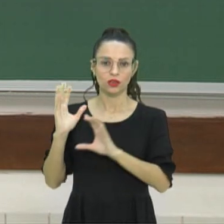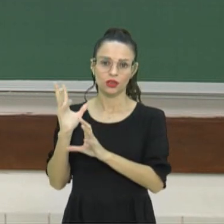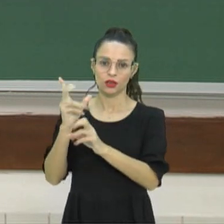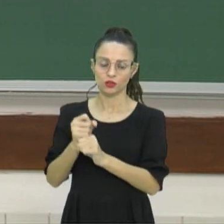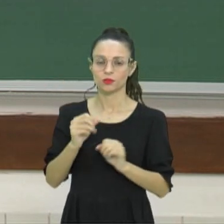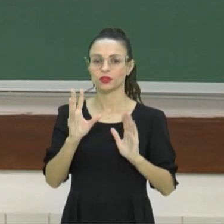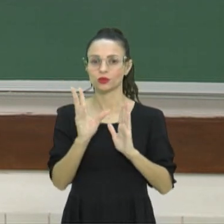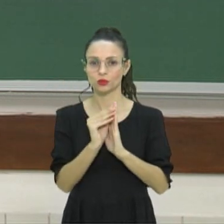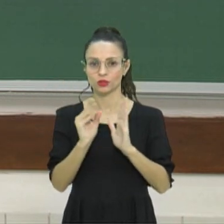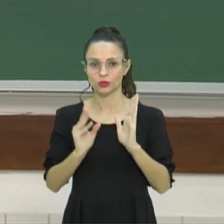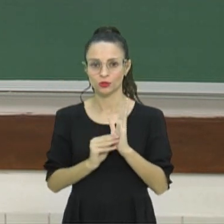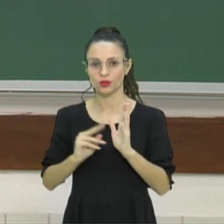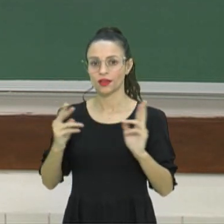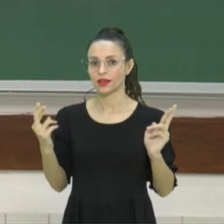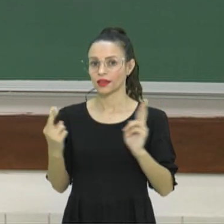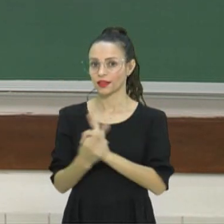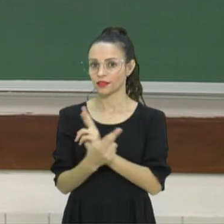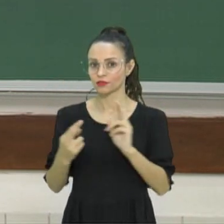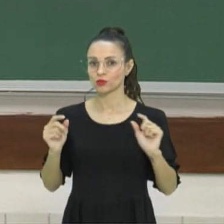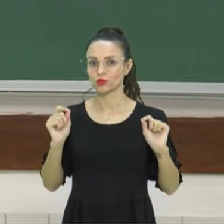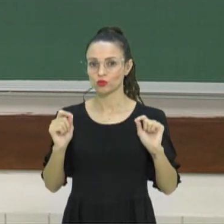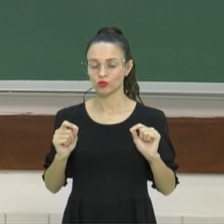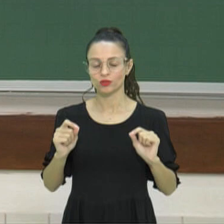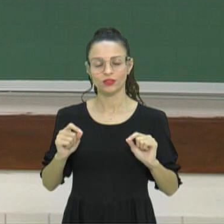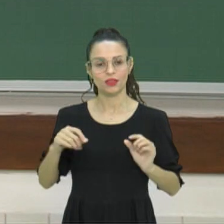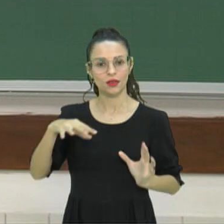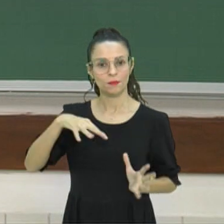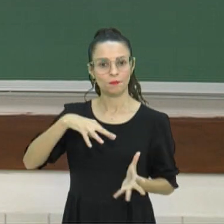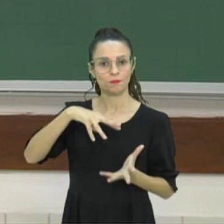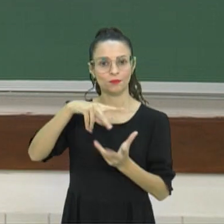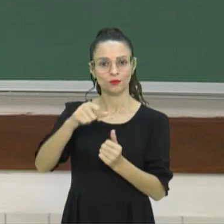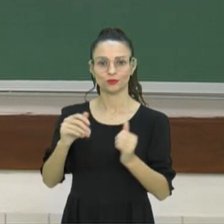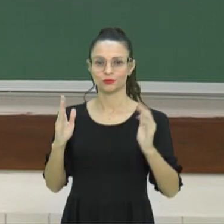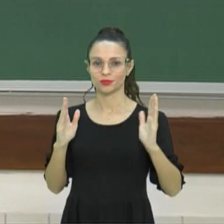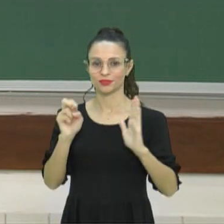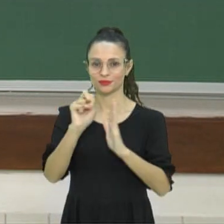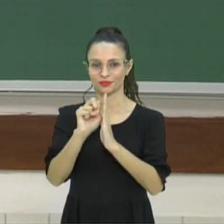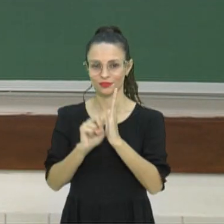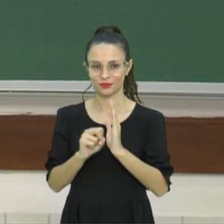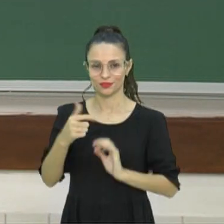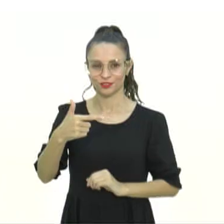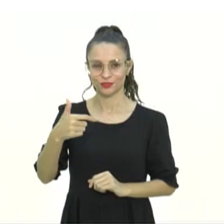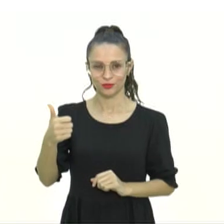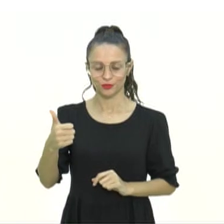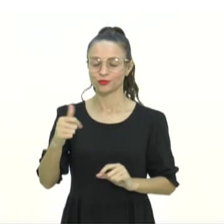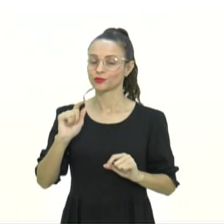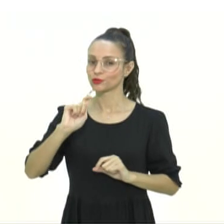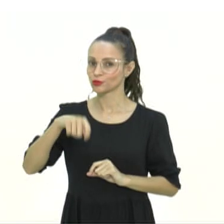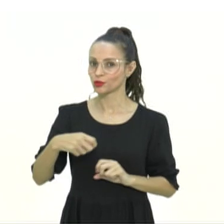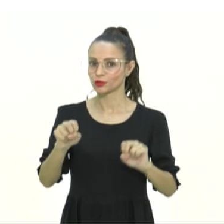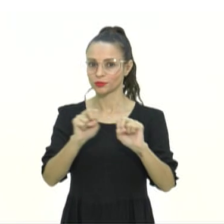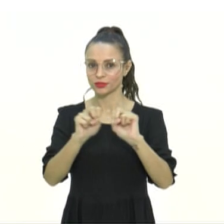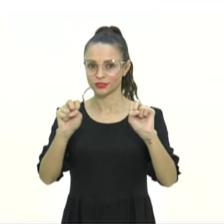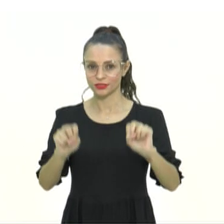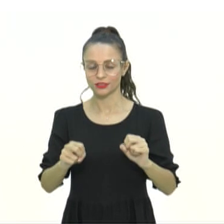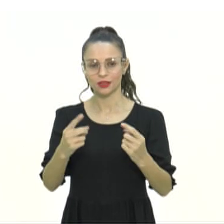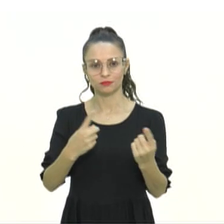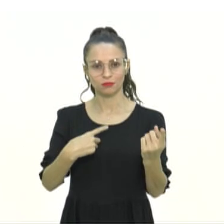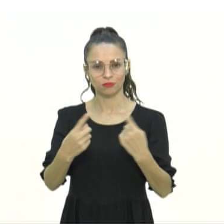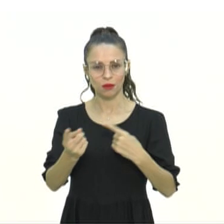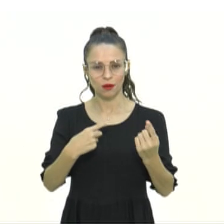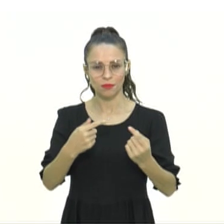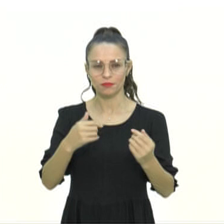do conteúdo relacionado ao mundo no século XXI, considerando então os sistemas de circulação que